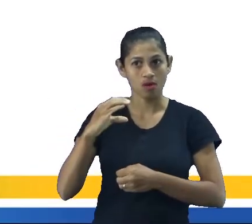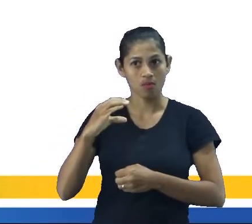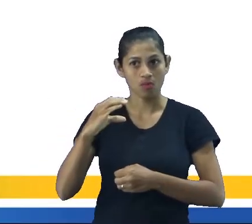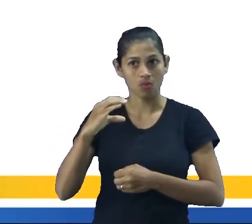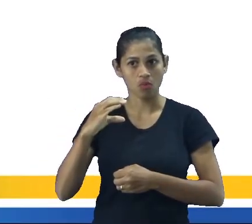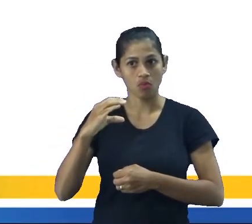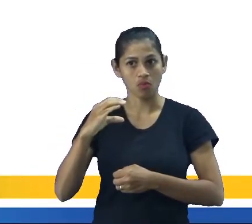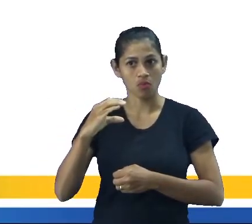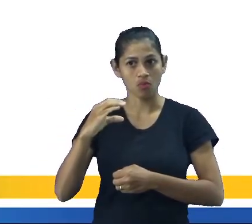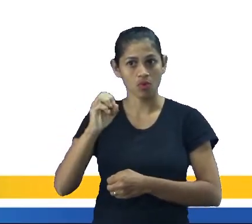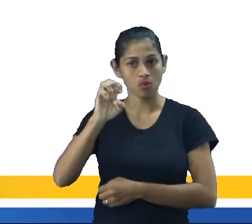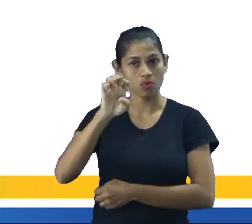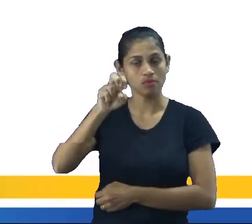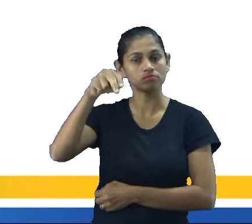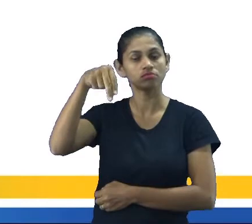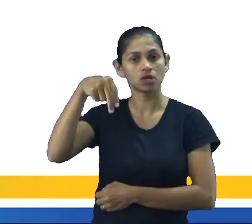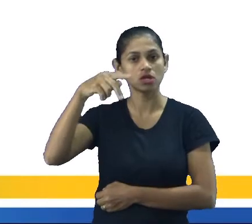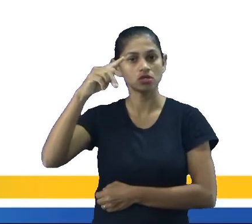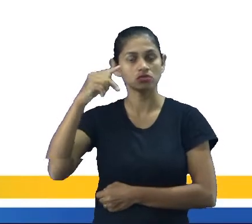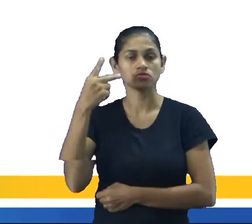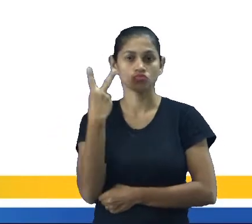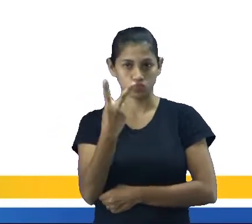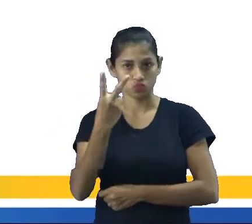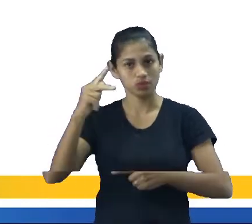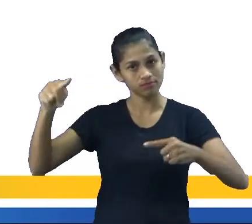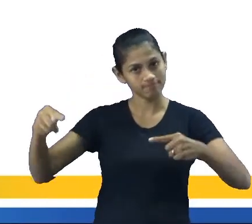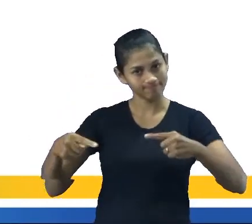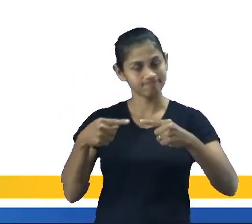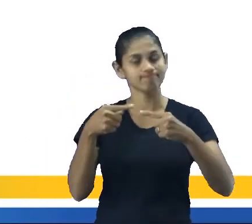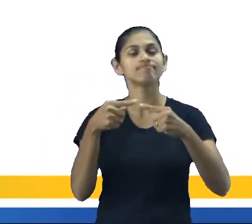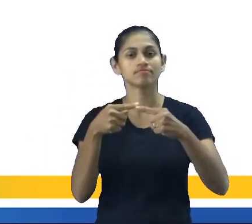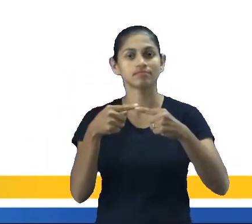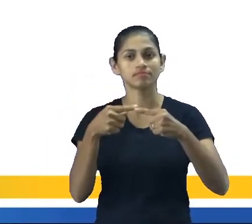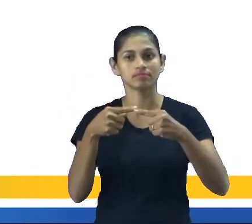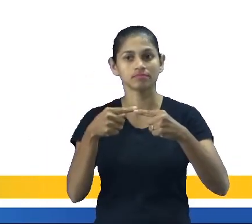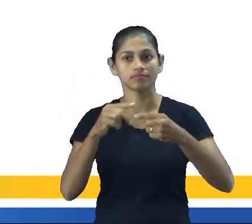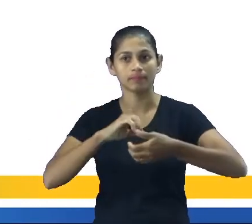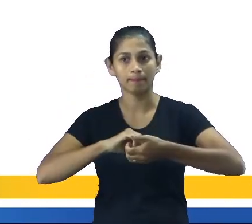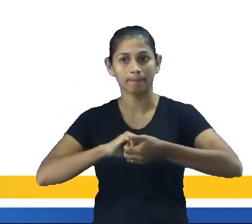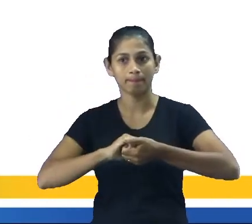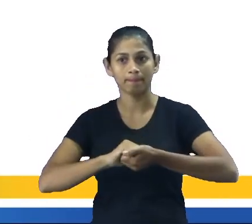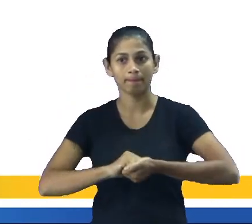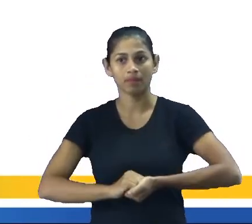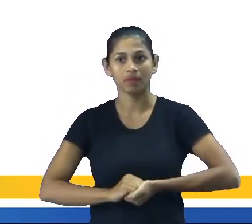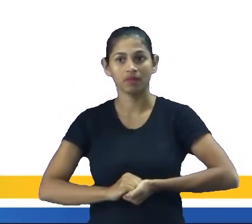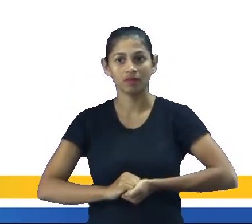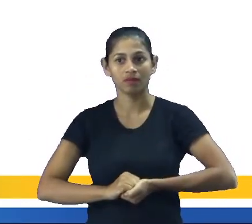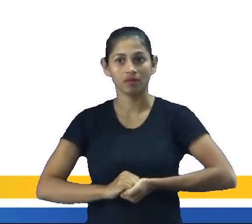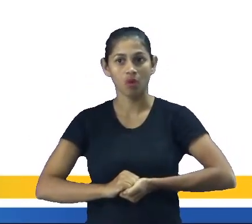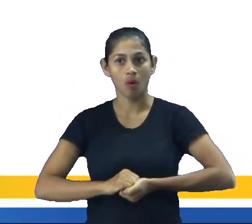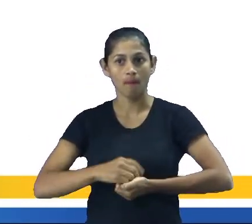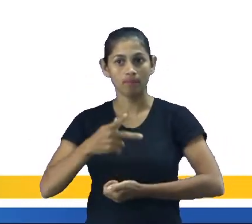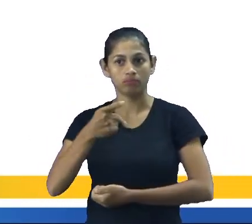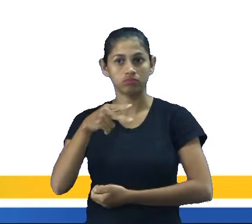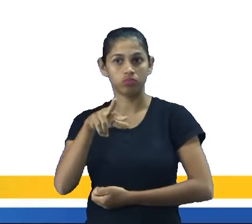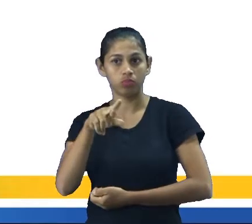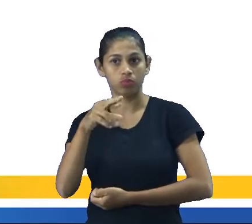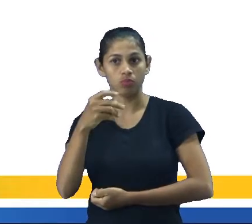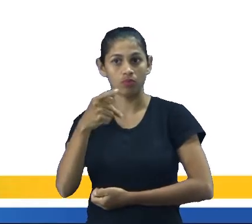e em de dupla ligação. E, por último, o sufixo ol, que é a sua função. Então, é propenol.